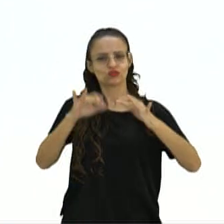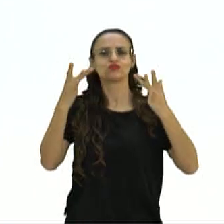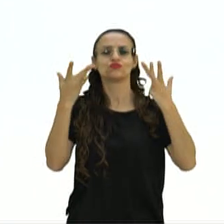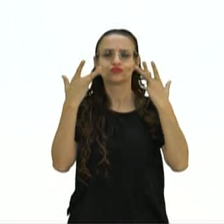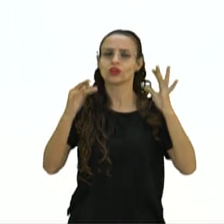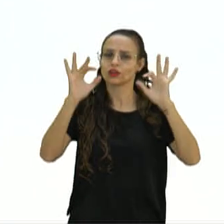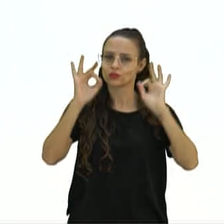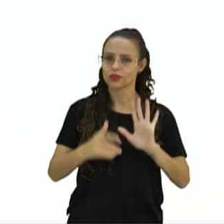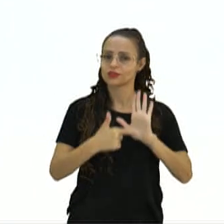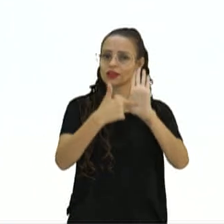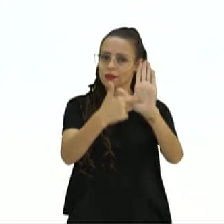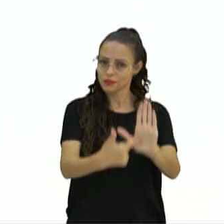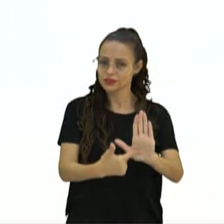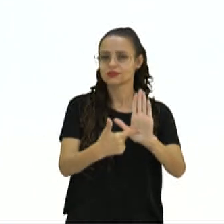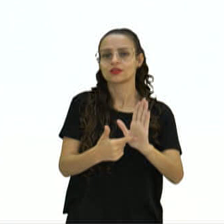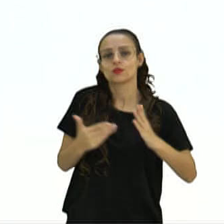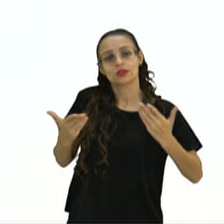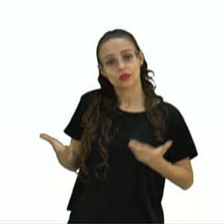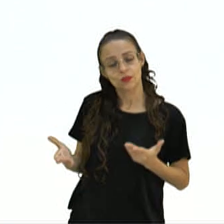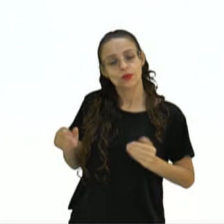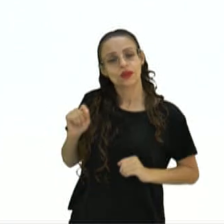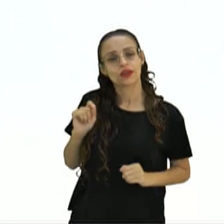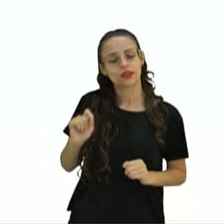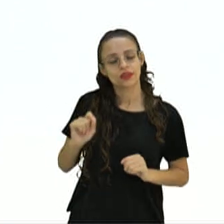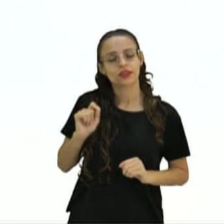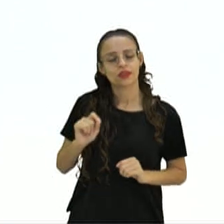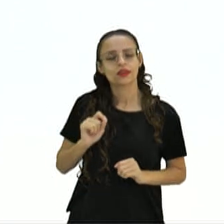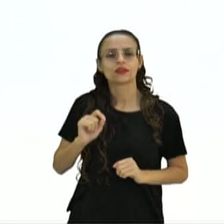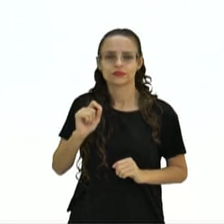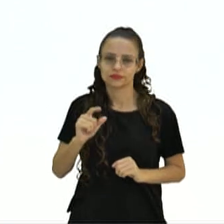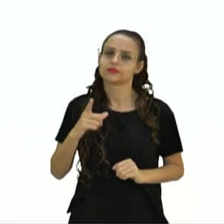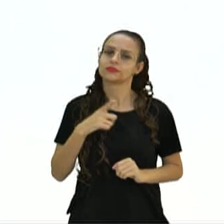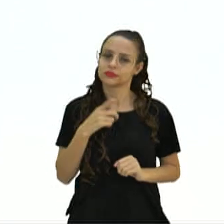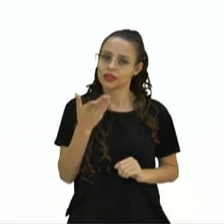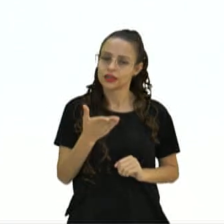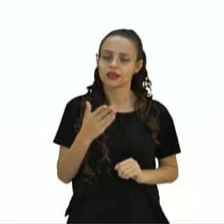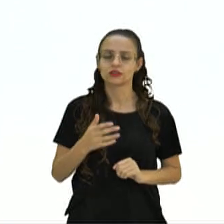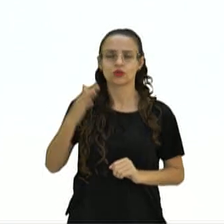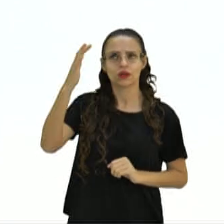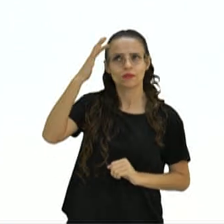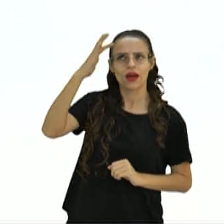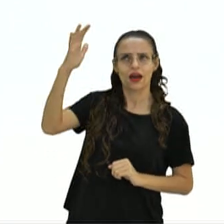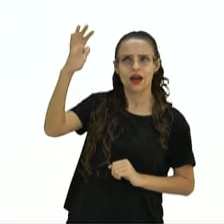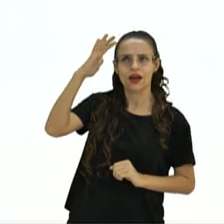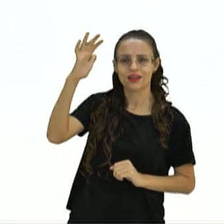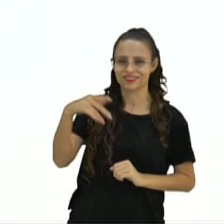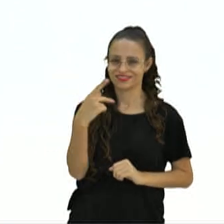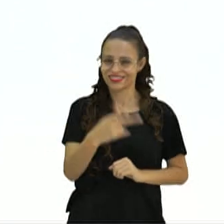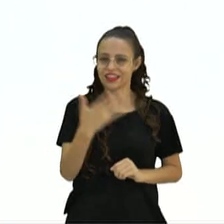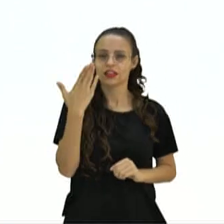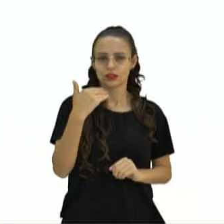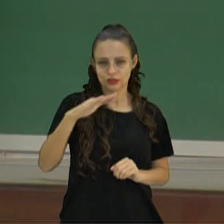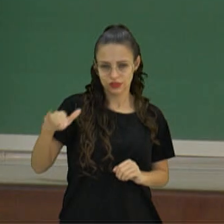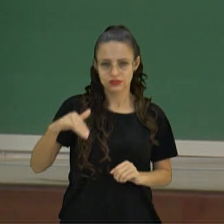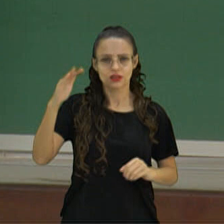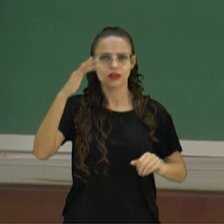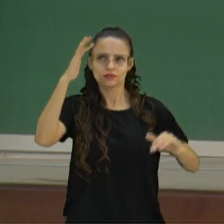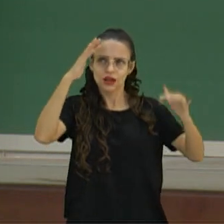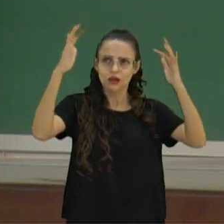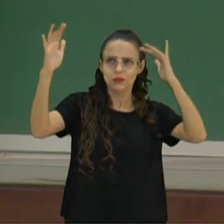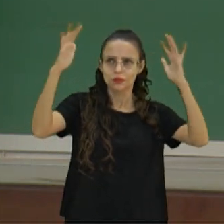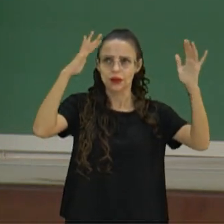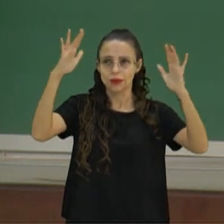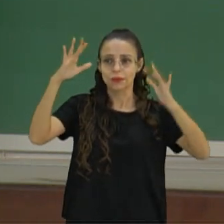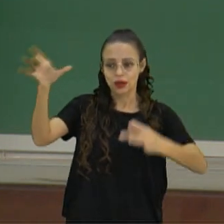de apresentação teatral, né? Então ali entra a situação imaginária, é